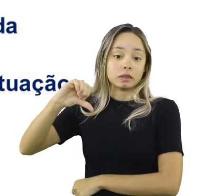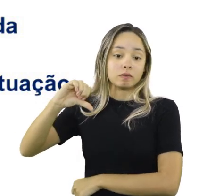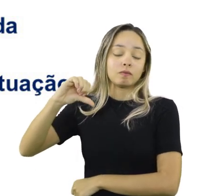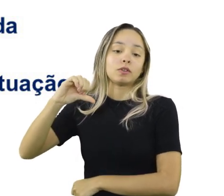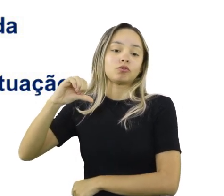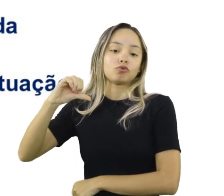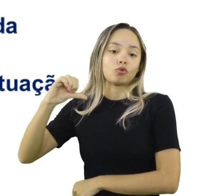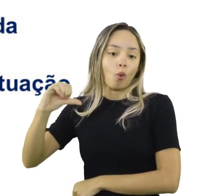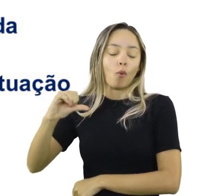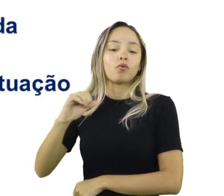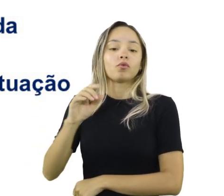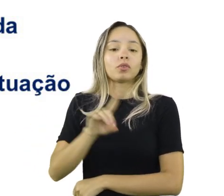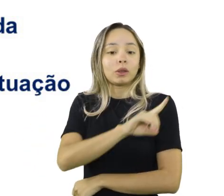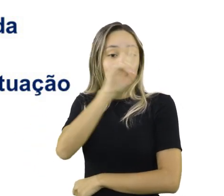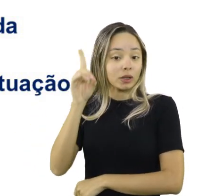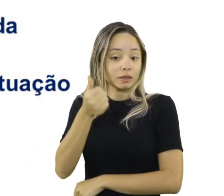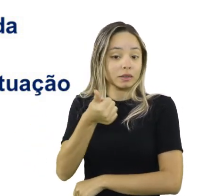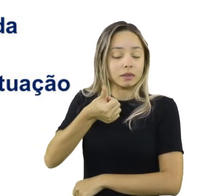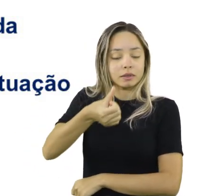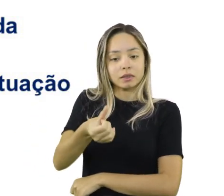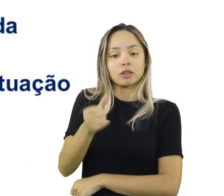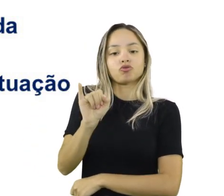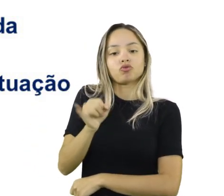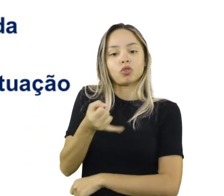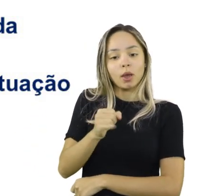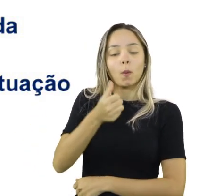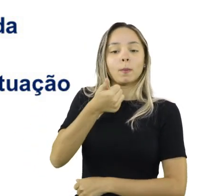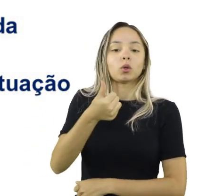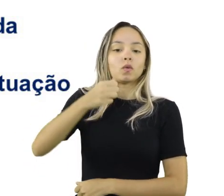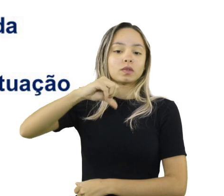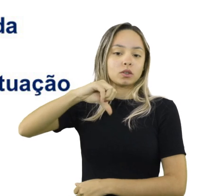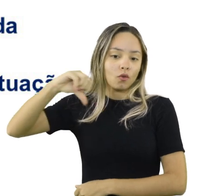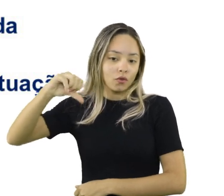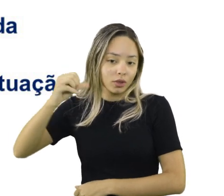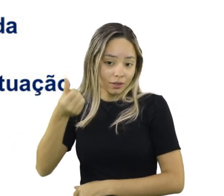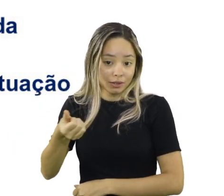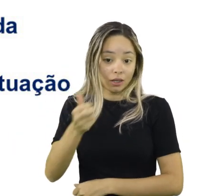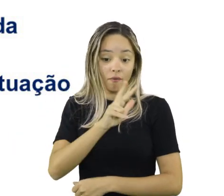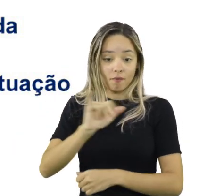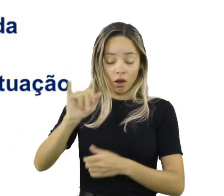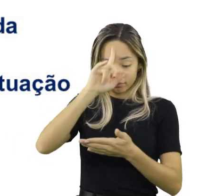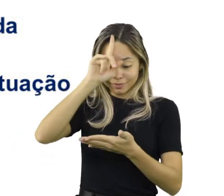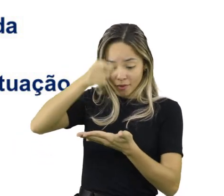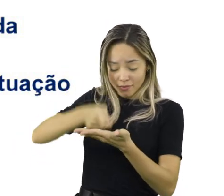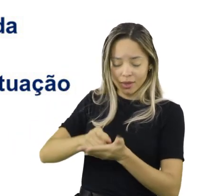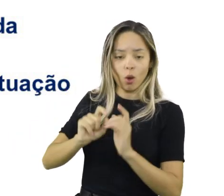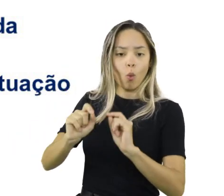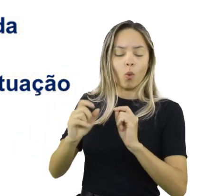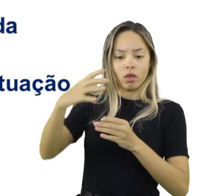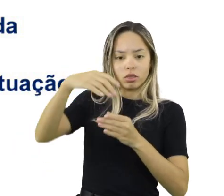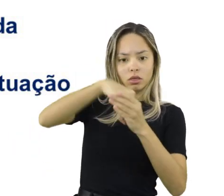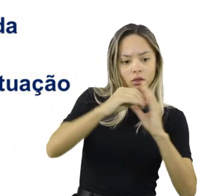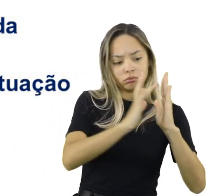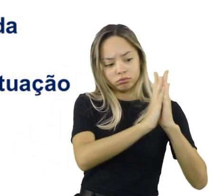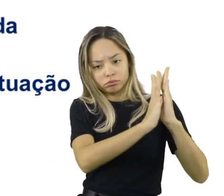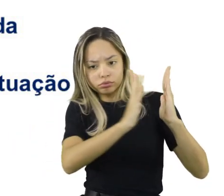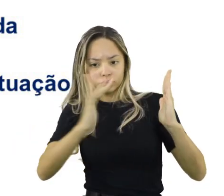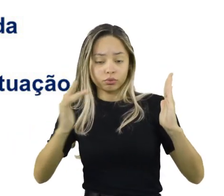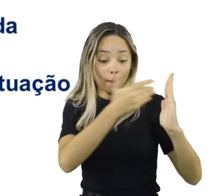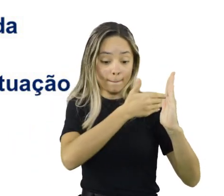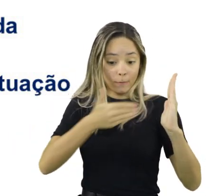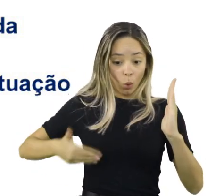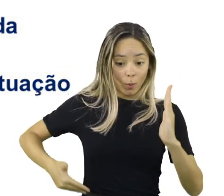de 1996, que ela vai definir, dentro da carreira pública do professor,